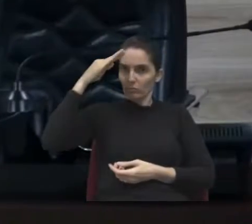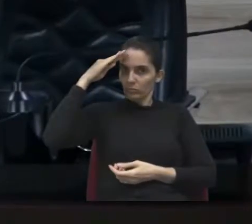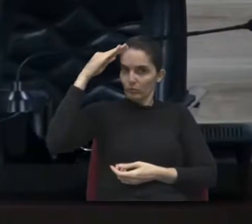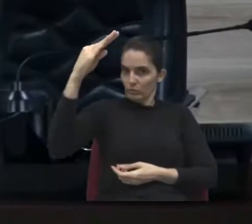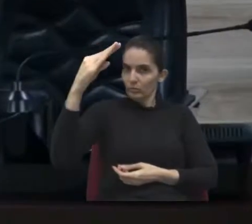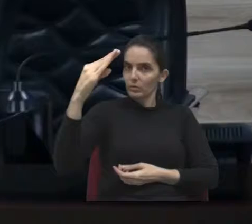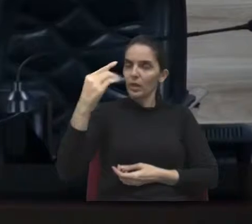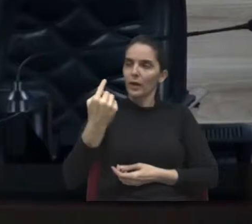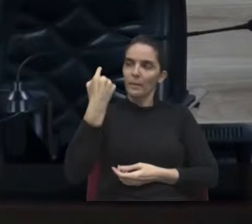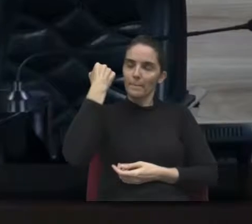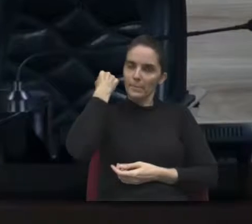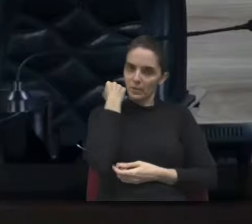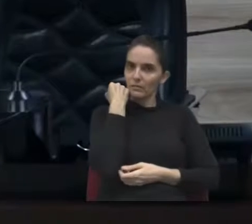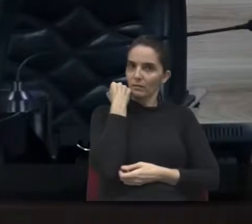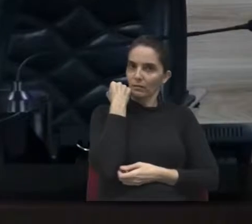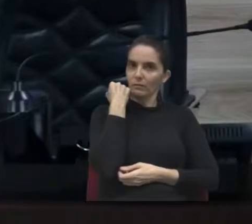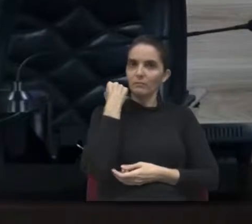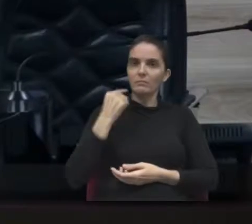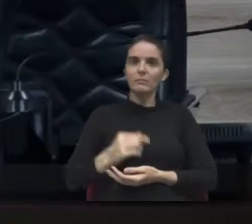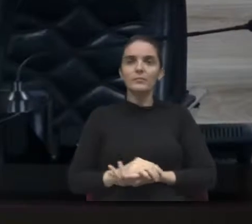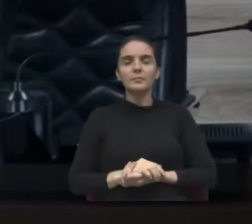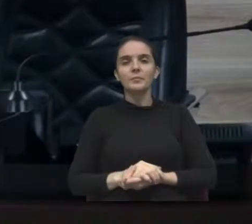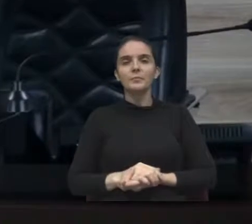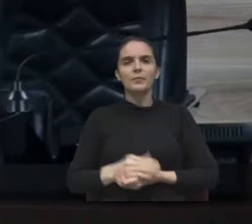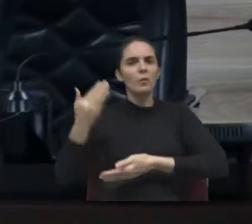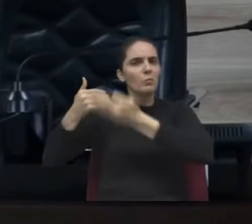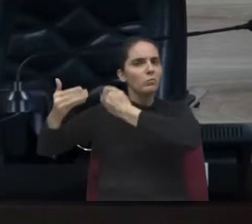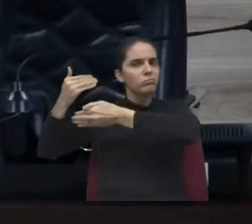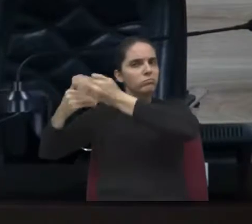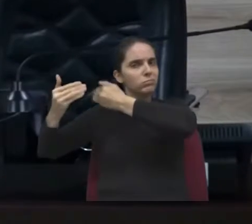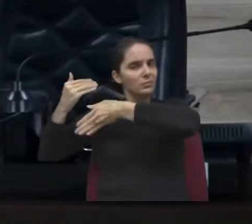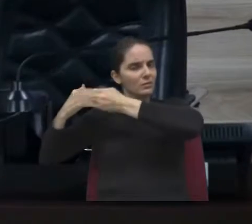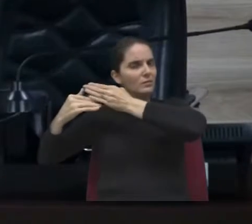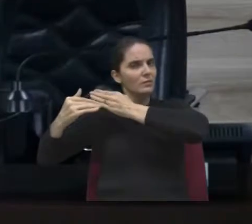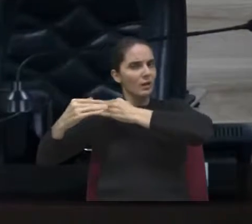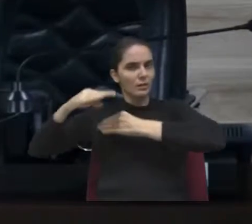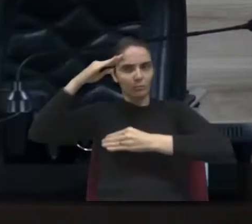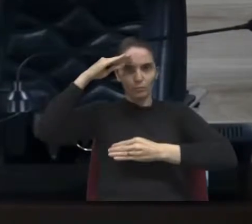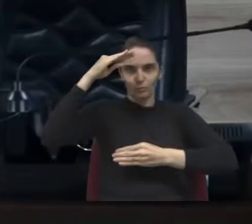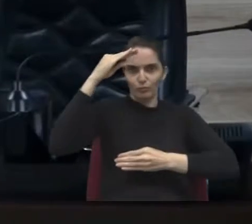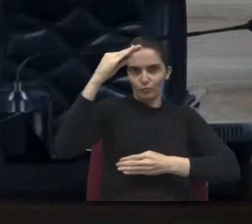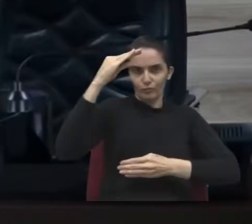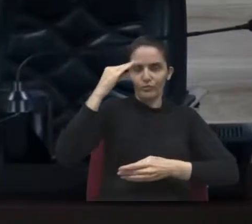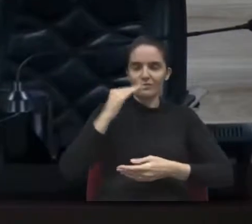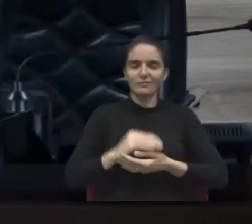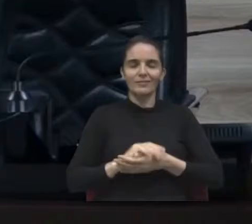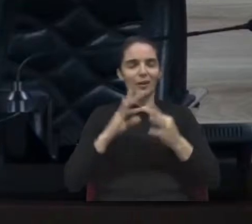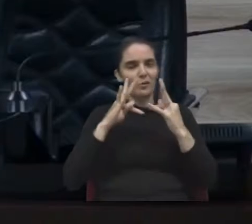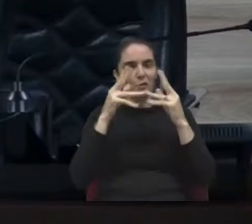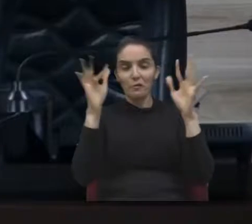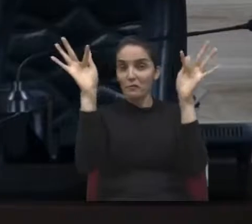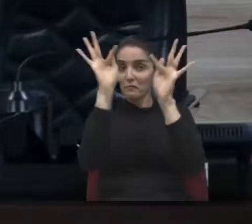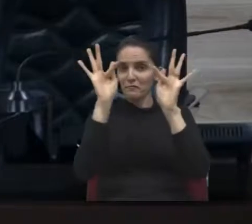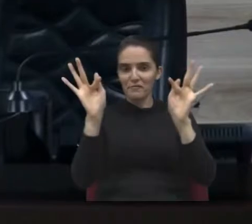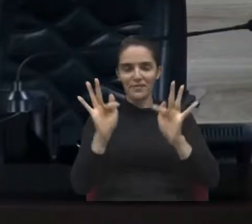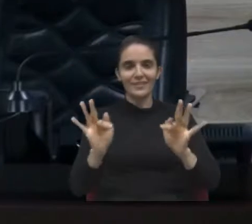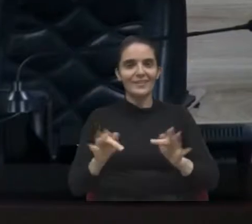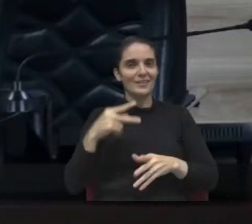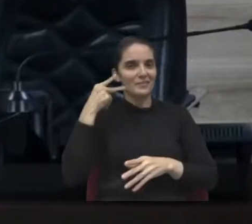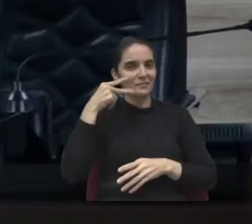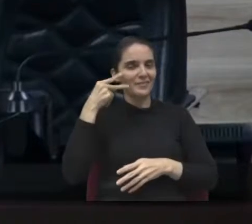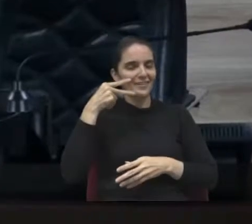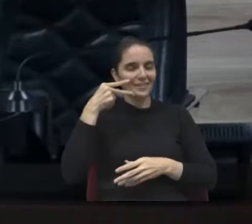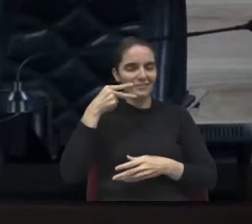atiradores, e eu me sinto feliz, nós sentimos aí felizes, os vereadores, né, Toninho?